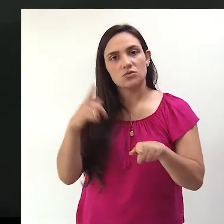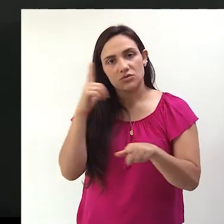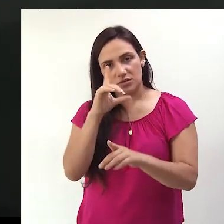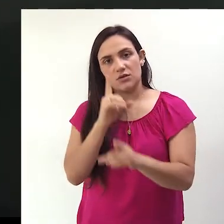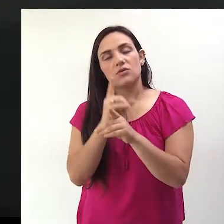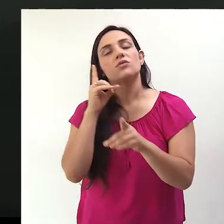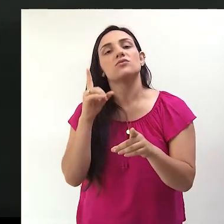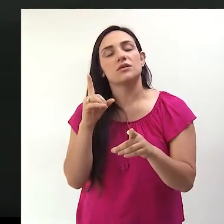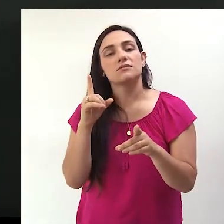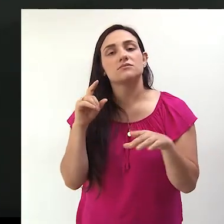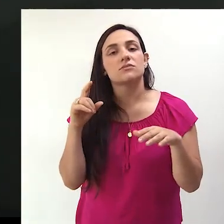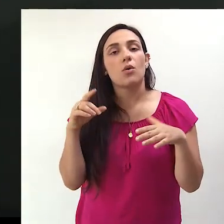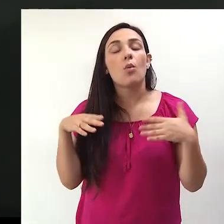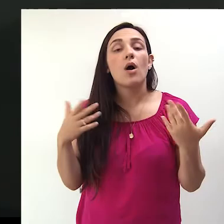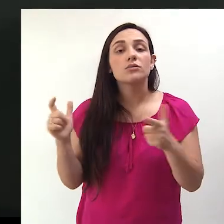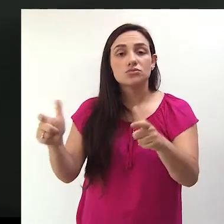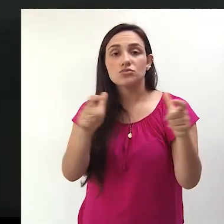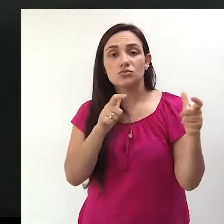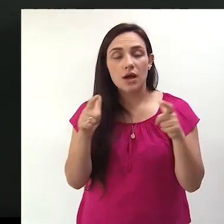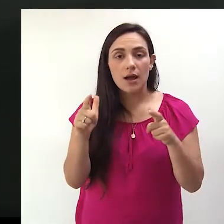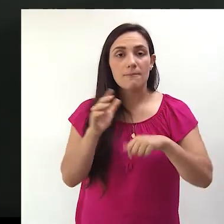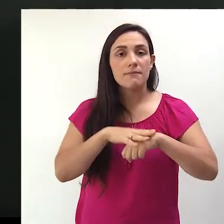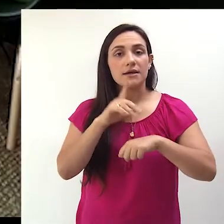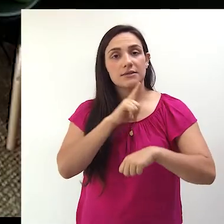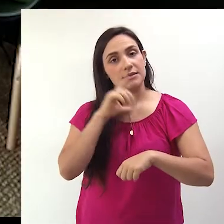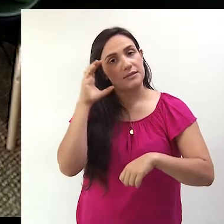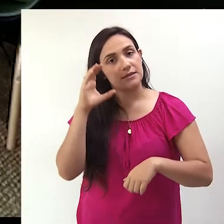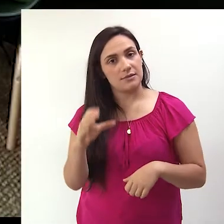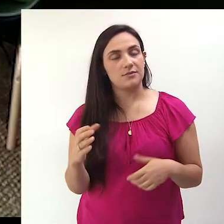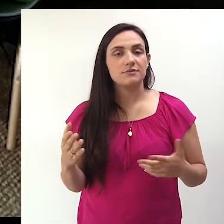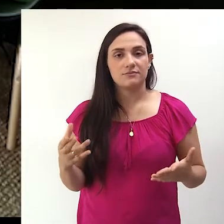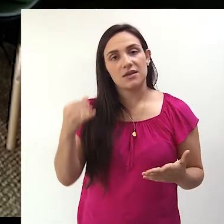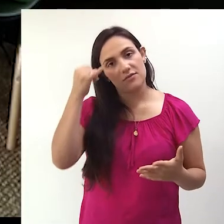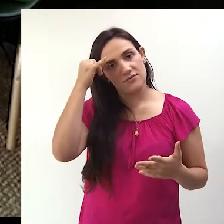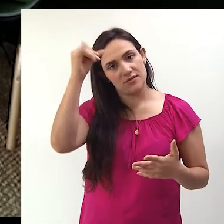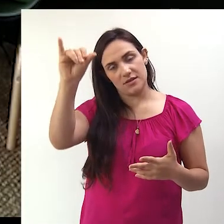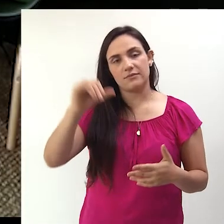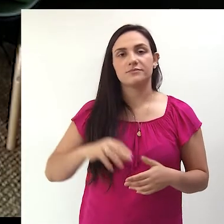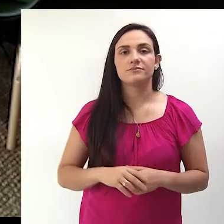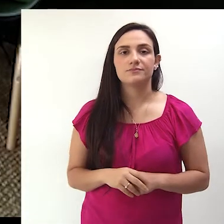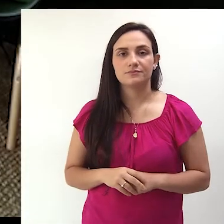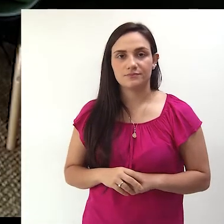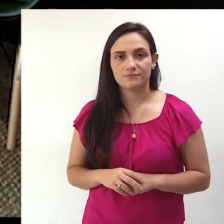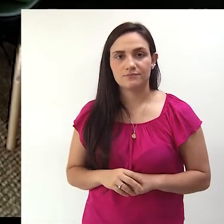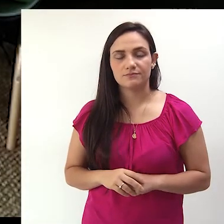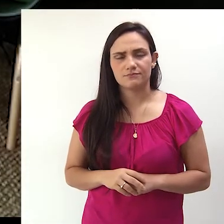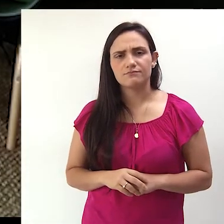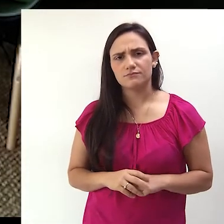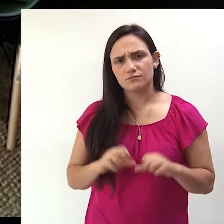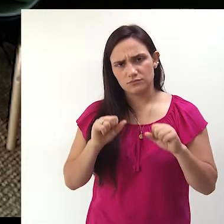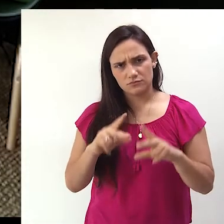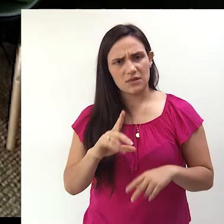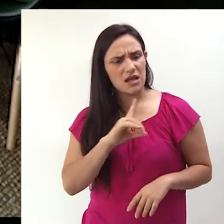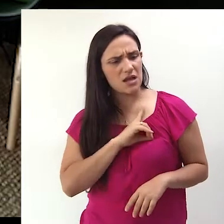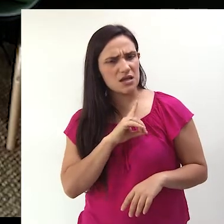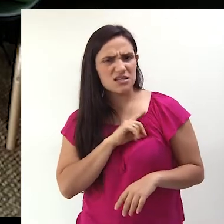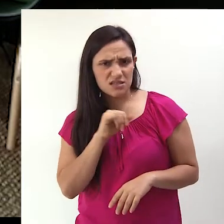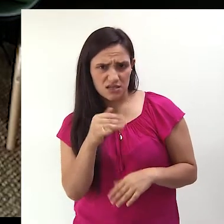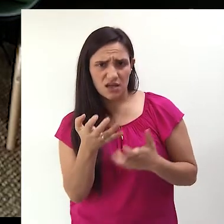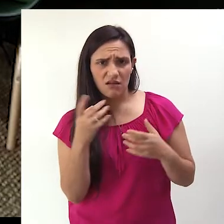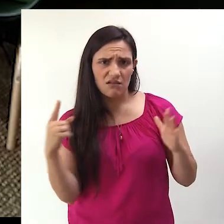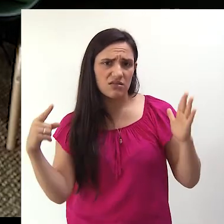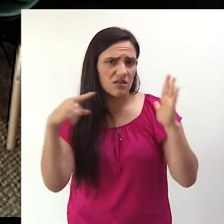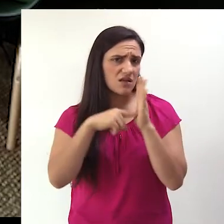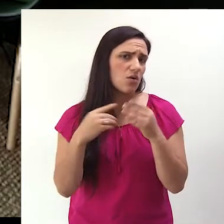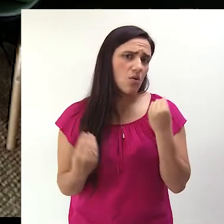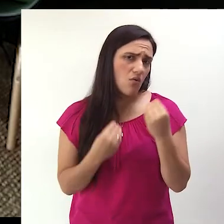diretamente no combate e para evitar que ocorram esses crimes, né? E, doutor, quem quiser fazer denúncias, como que faz